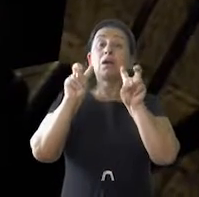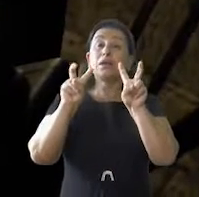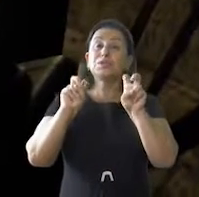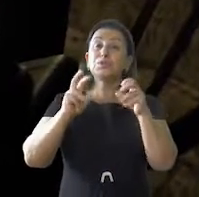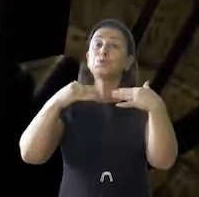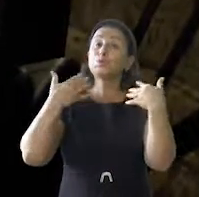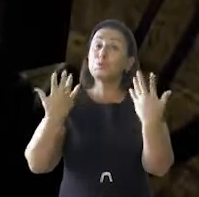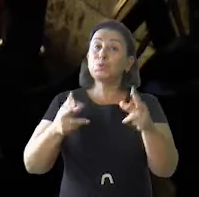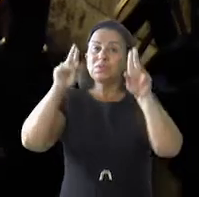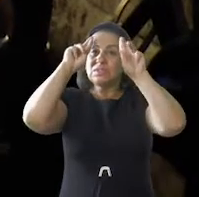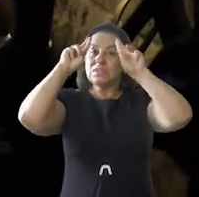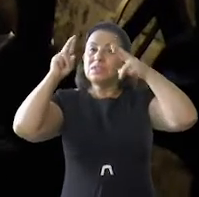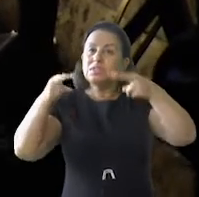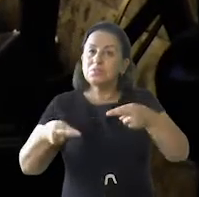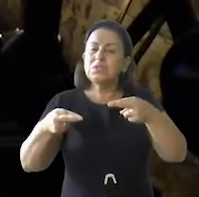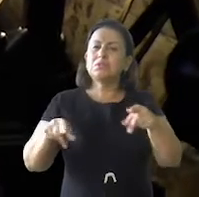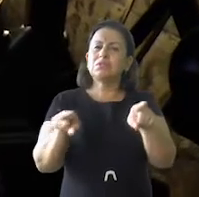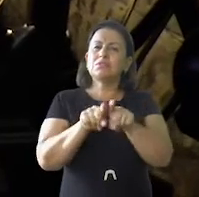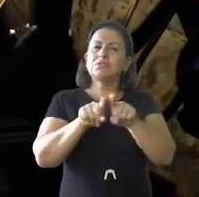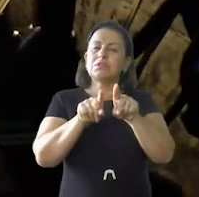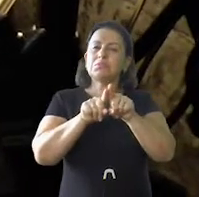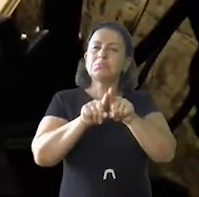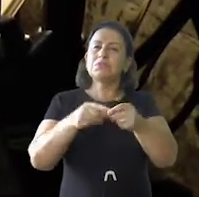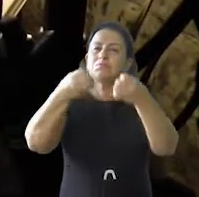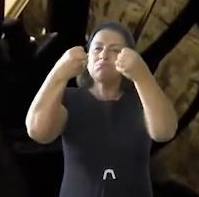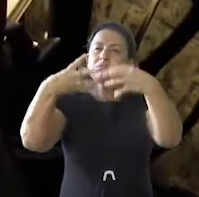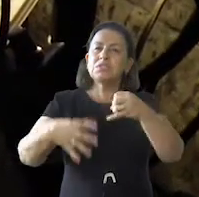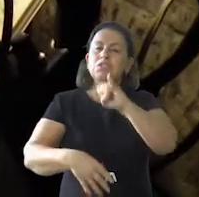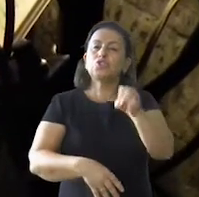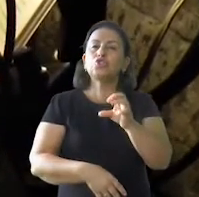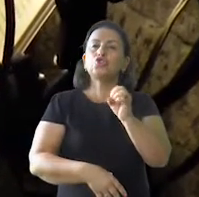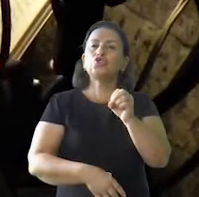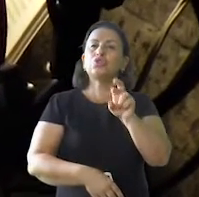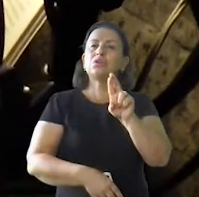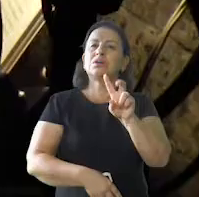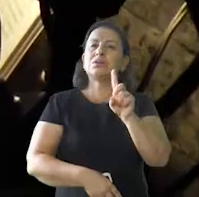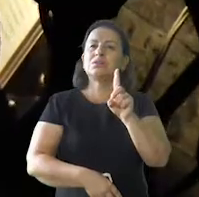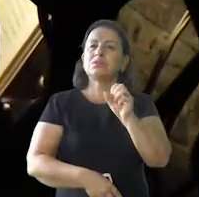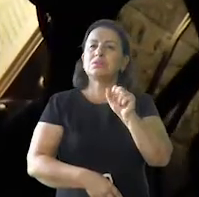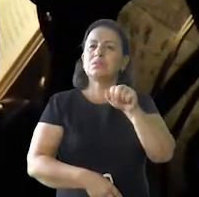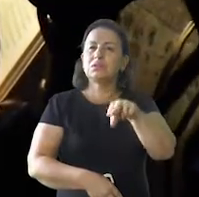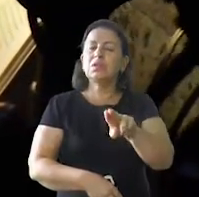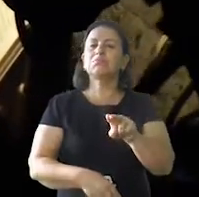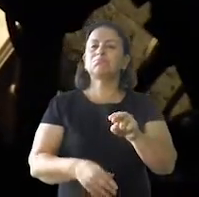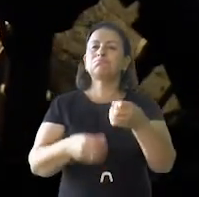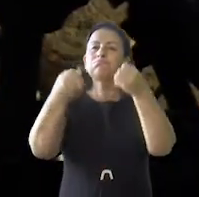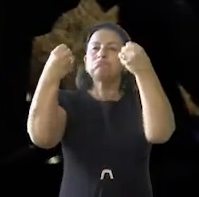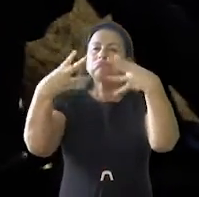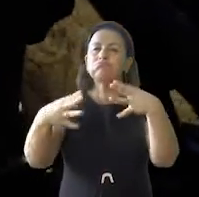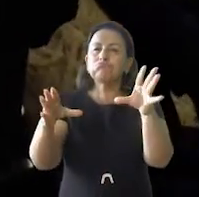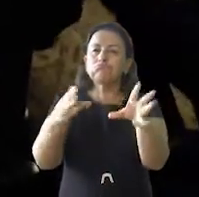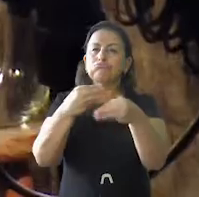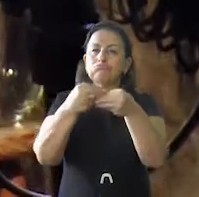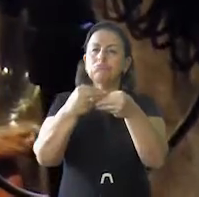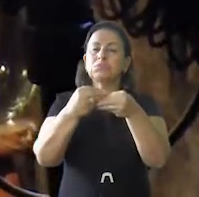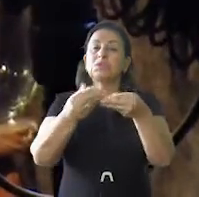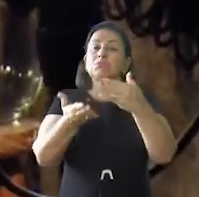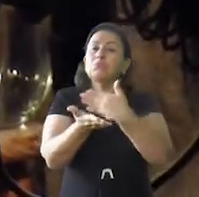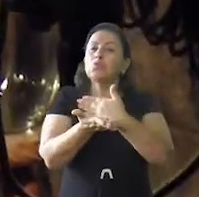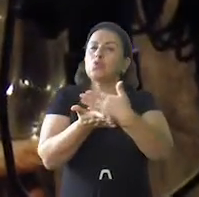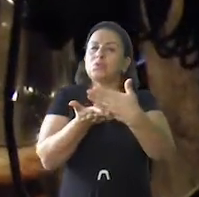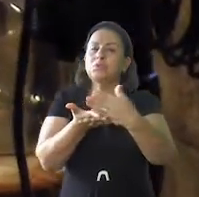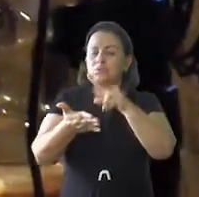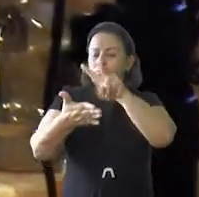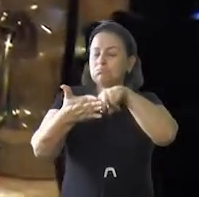Ao tratar do tema respeito, ele cita Michael Jordan em uma breve e significativa passagem. Bom, em seguida a